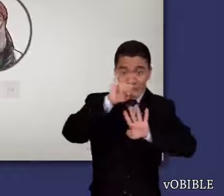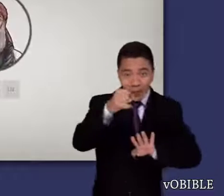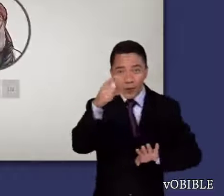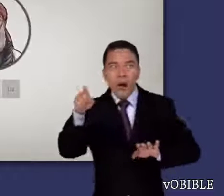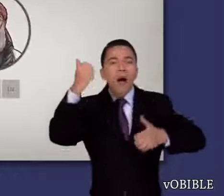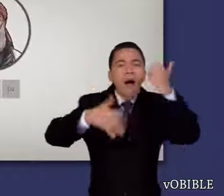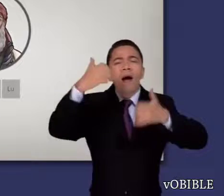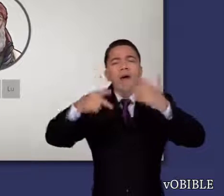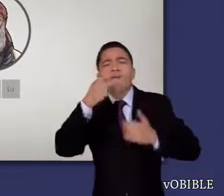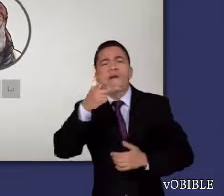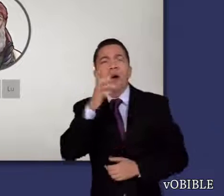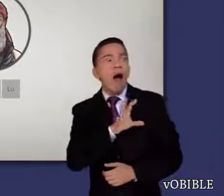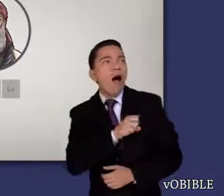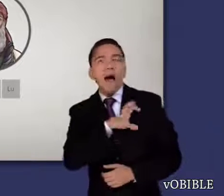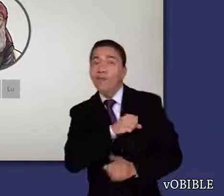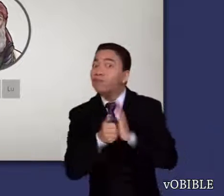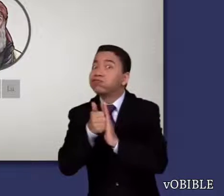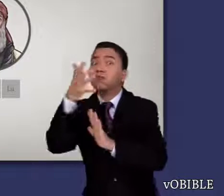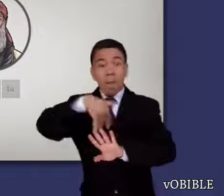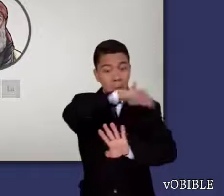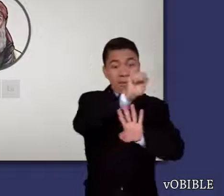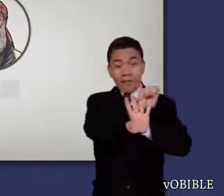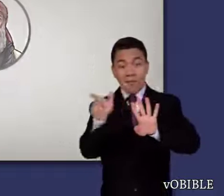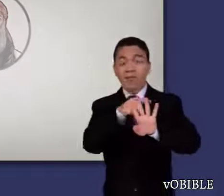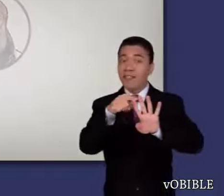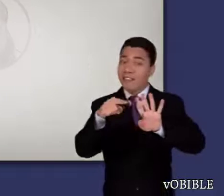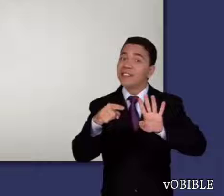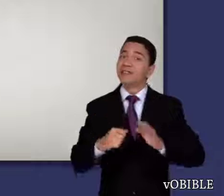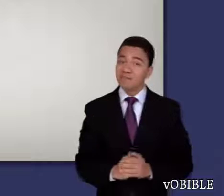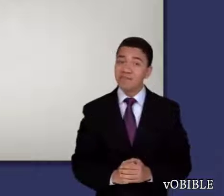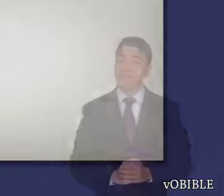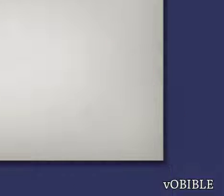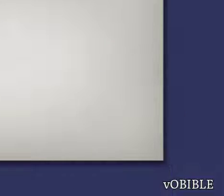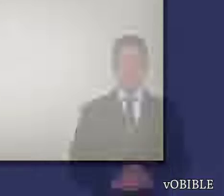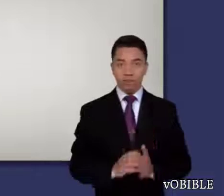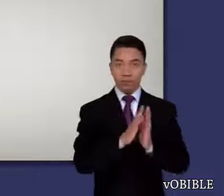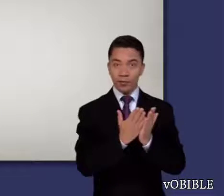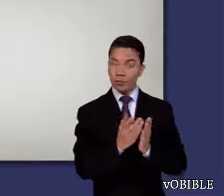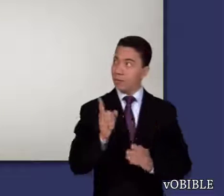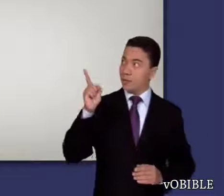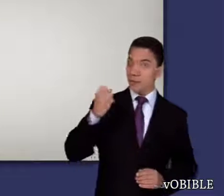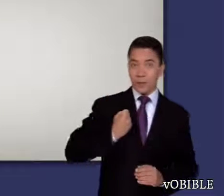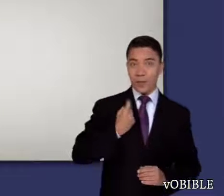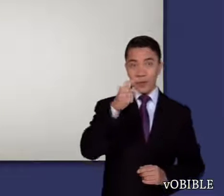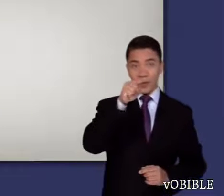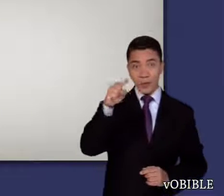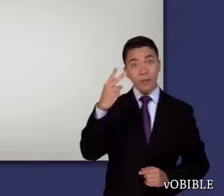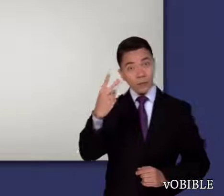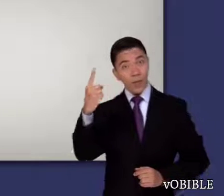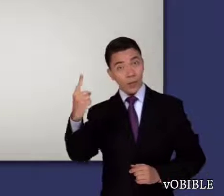João fala sobre o amor mais do que qualquer outro escritor dos evangelhos. O livro de João contém